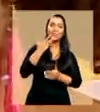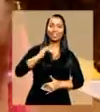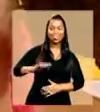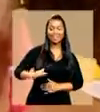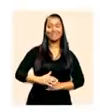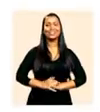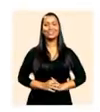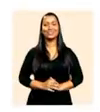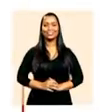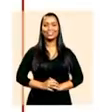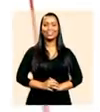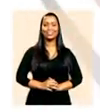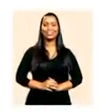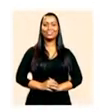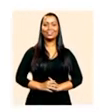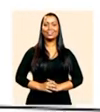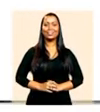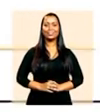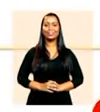dessa criança.